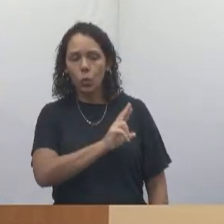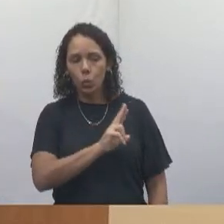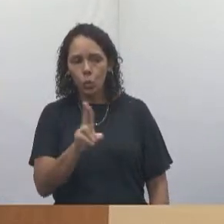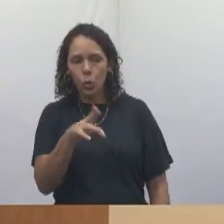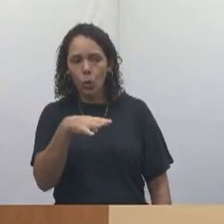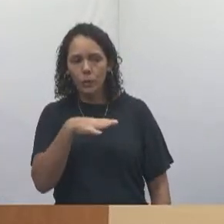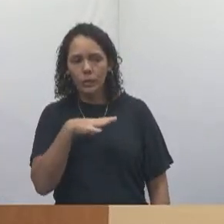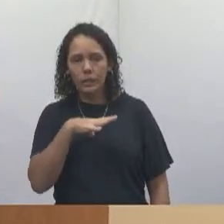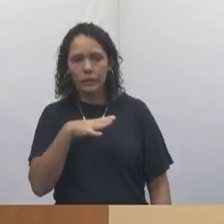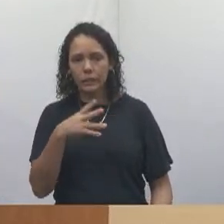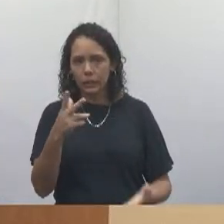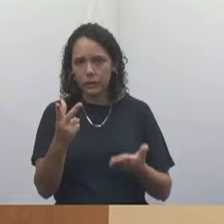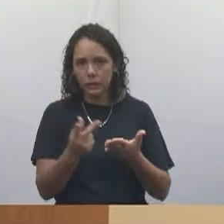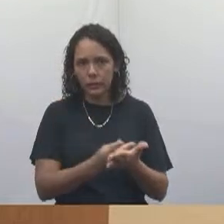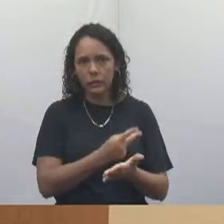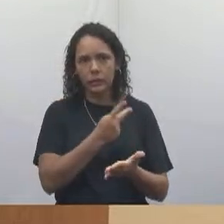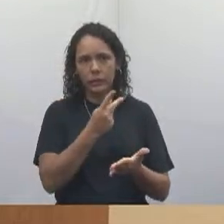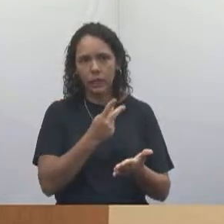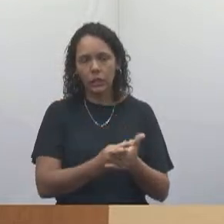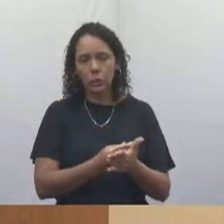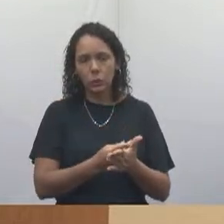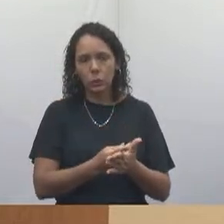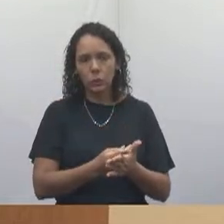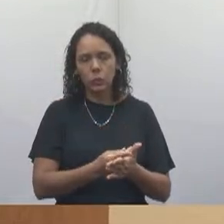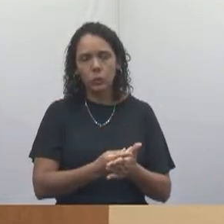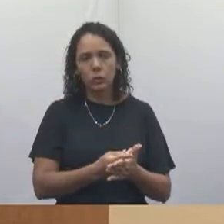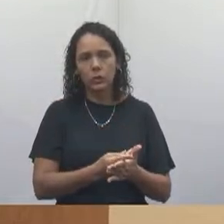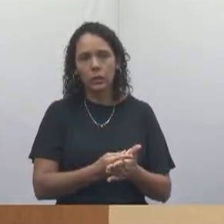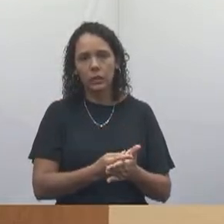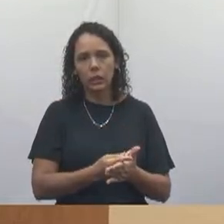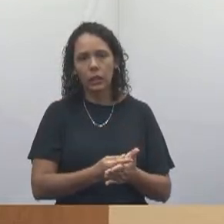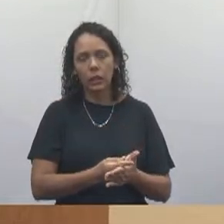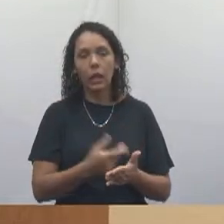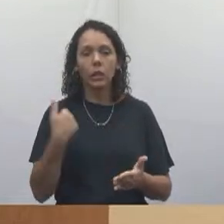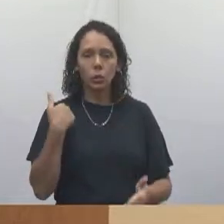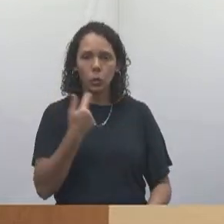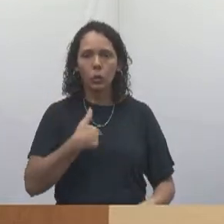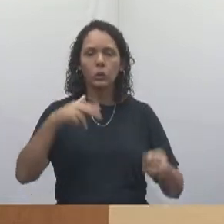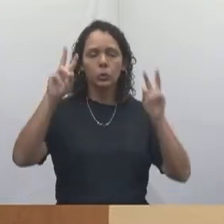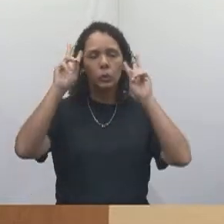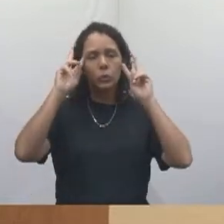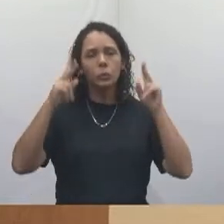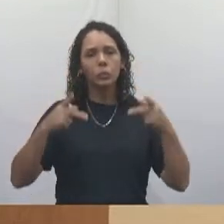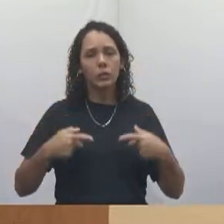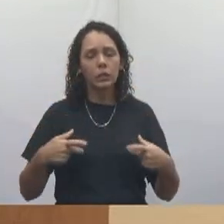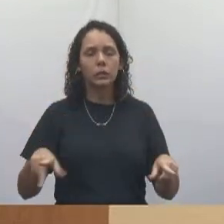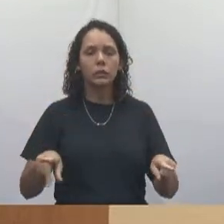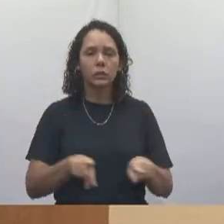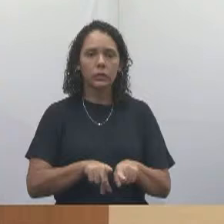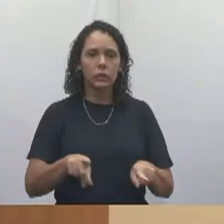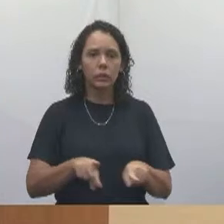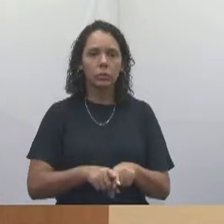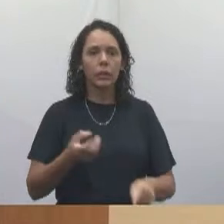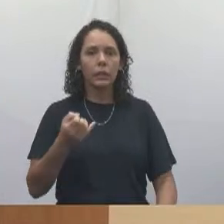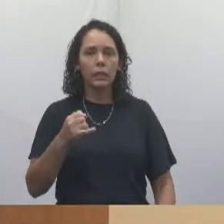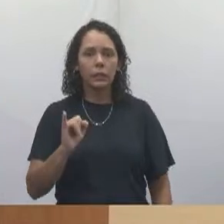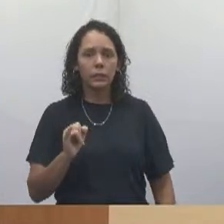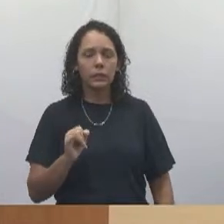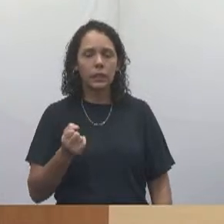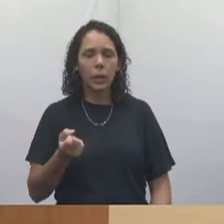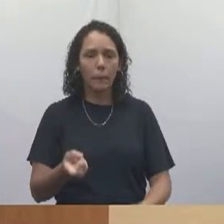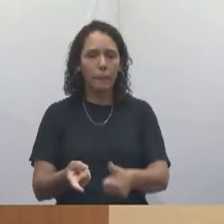como seres, pessoas físicas, se nós tivermos as nossas contas